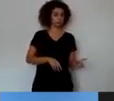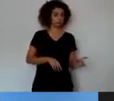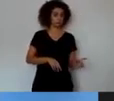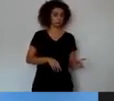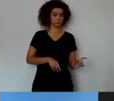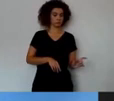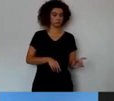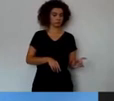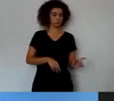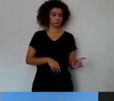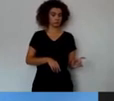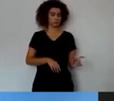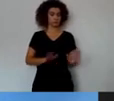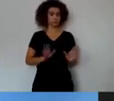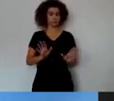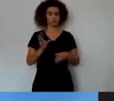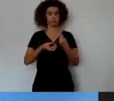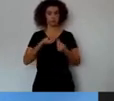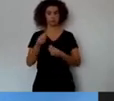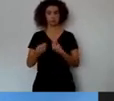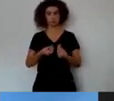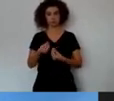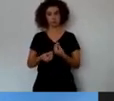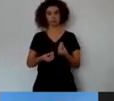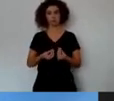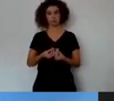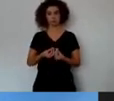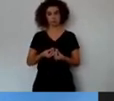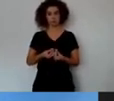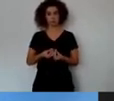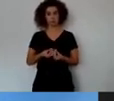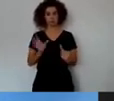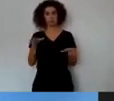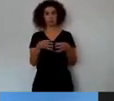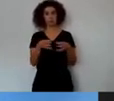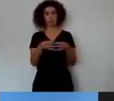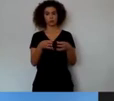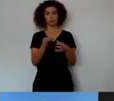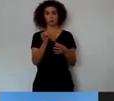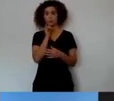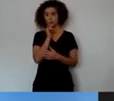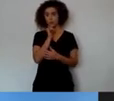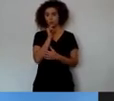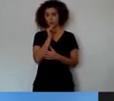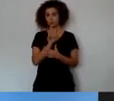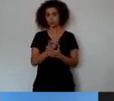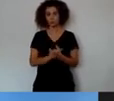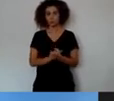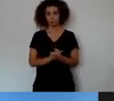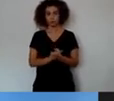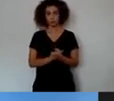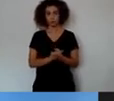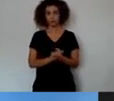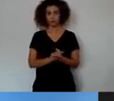também precisam começar a se entender como parte de um grupo, como, né, um grupo que goza de todos esses privilégios e tudo mais. Raça